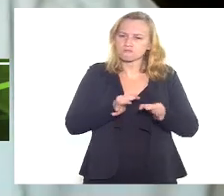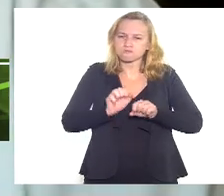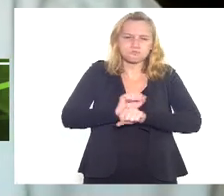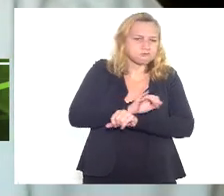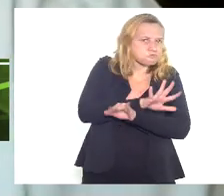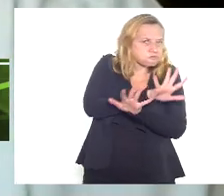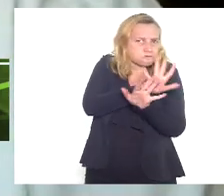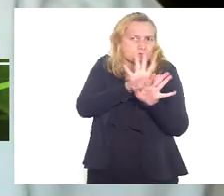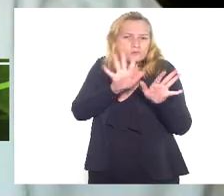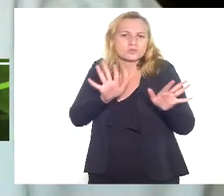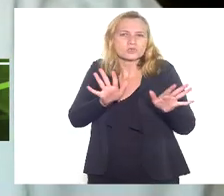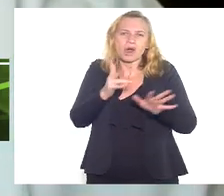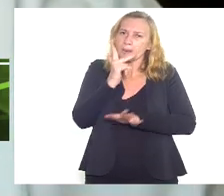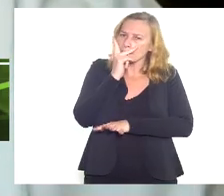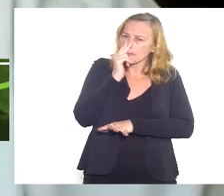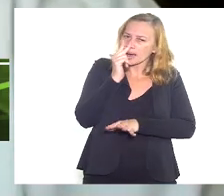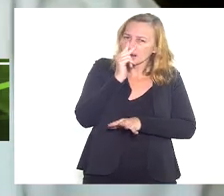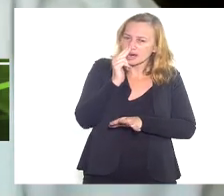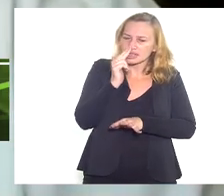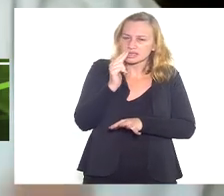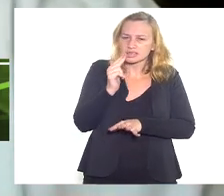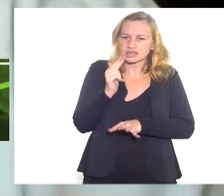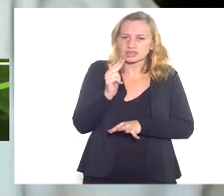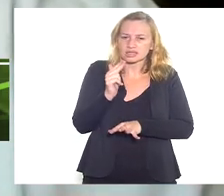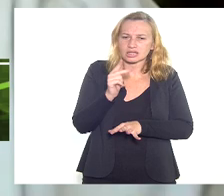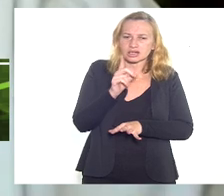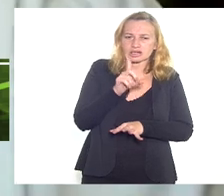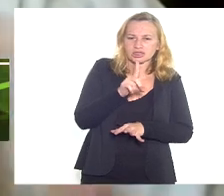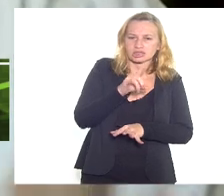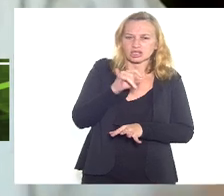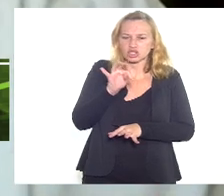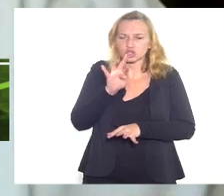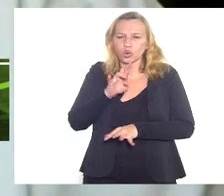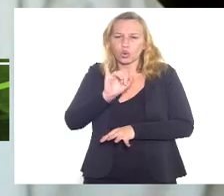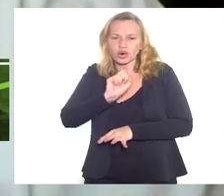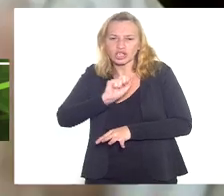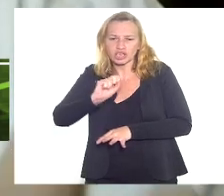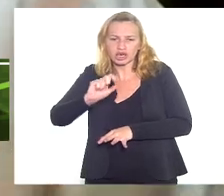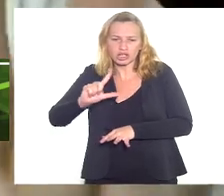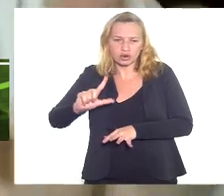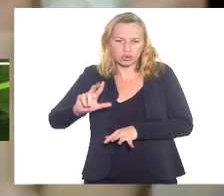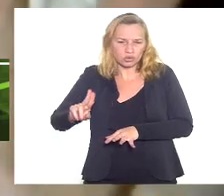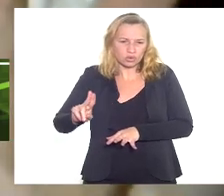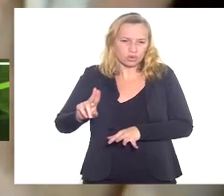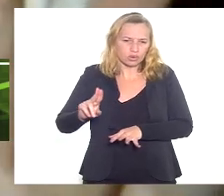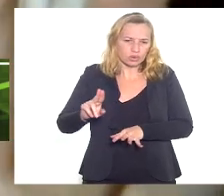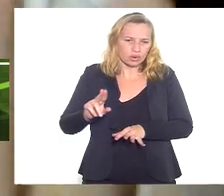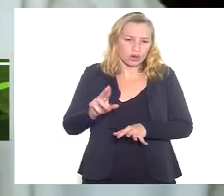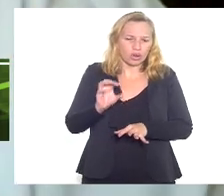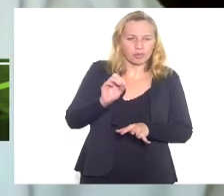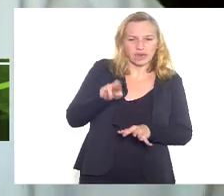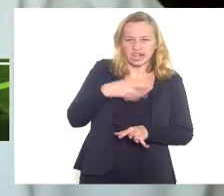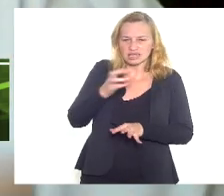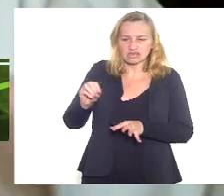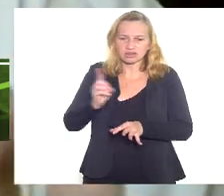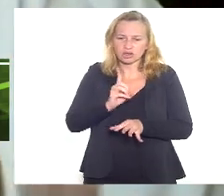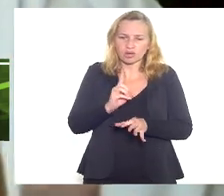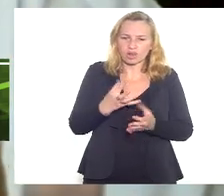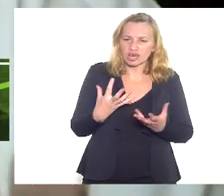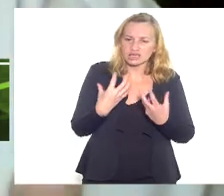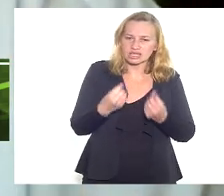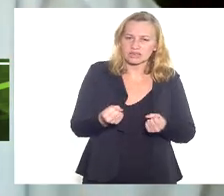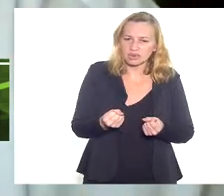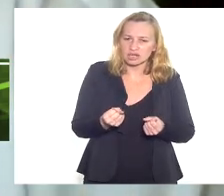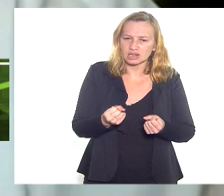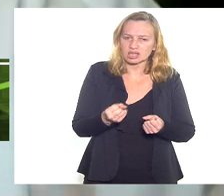claras. E parece que a expressão auditoria operacional não é muito bem recebida e nem muito